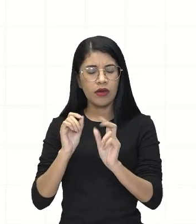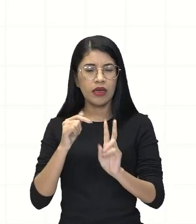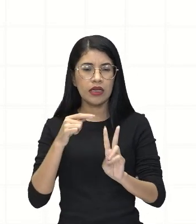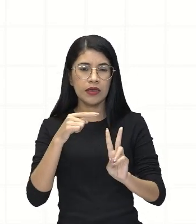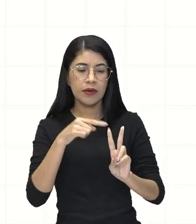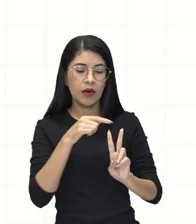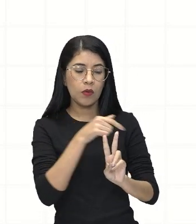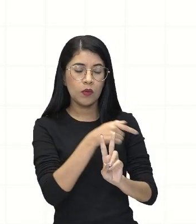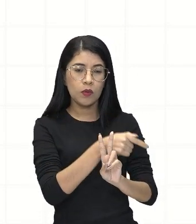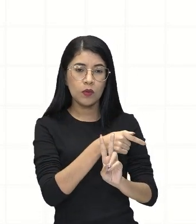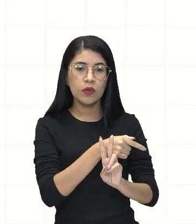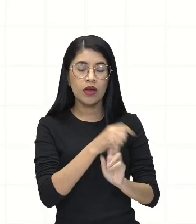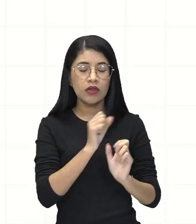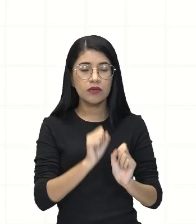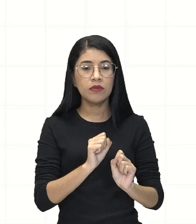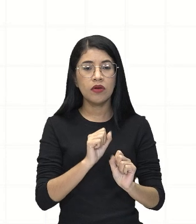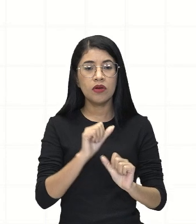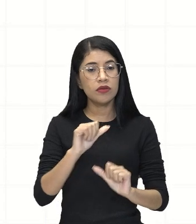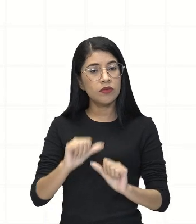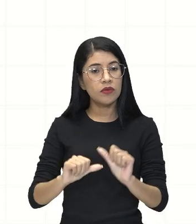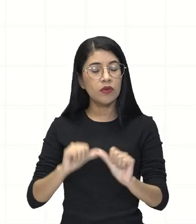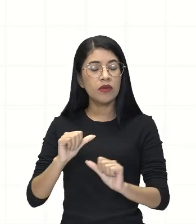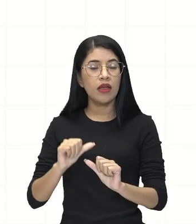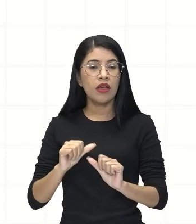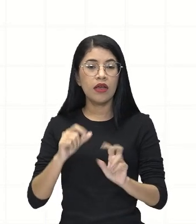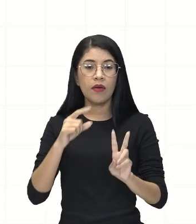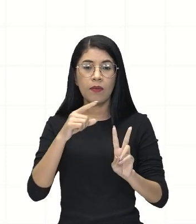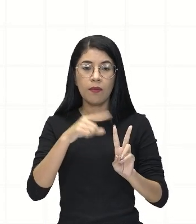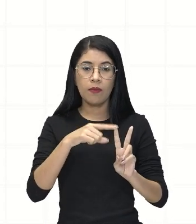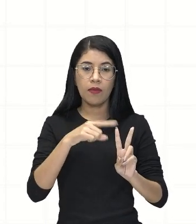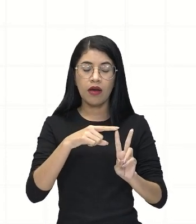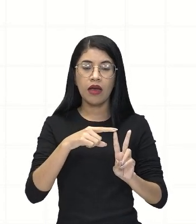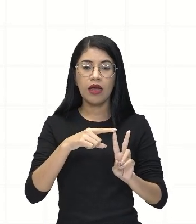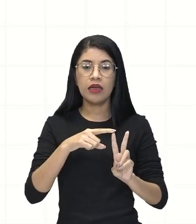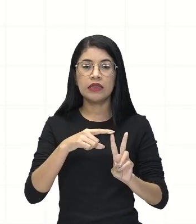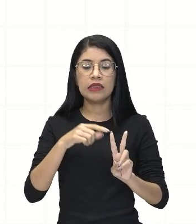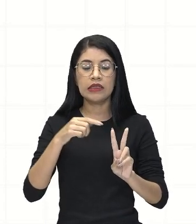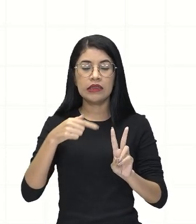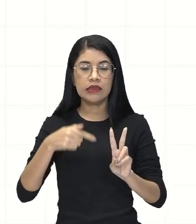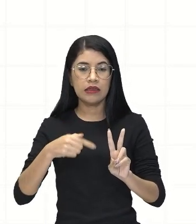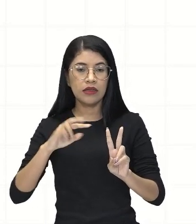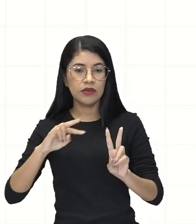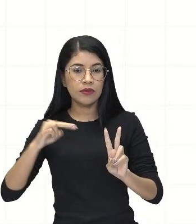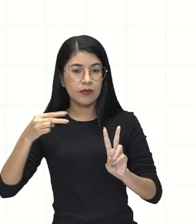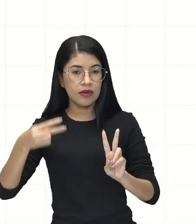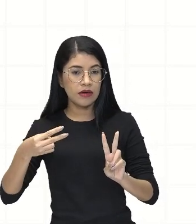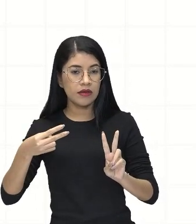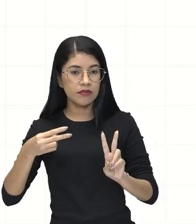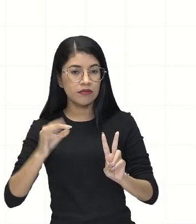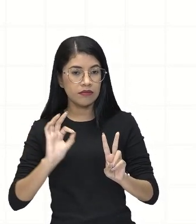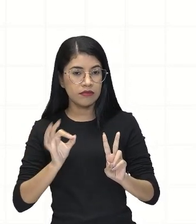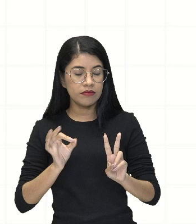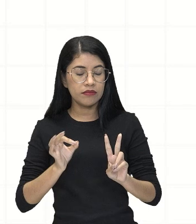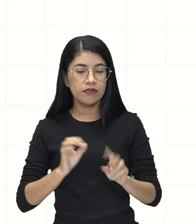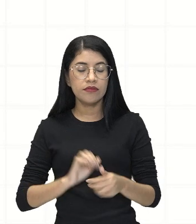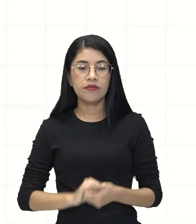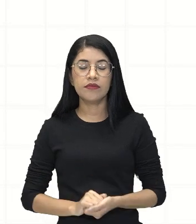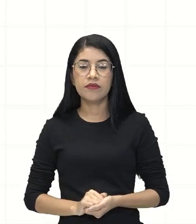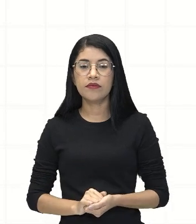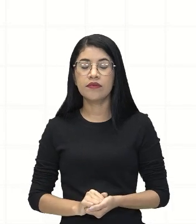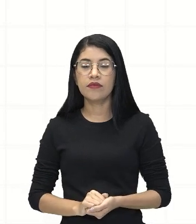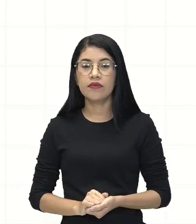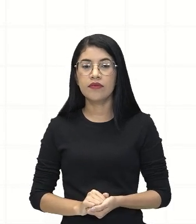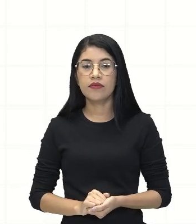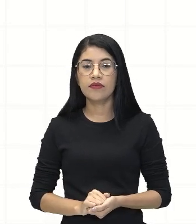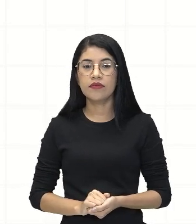eu posso reescrever ele como sendo raiz quadrada de 7 ao quadrado. Porque aqui, ó, 2, né? E aí o